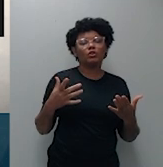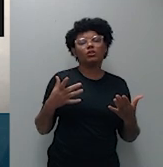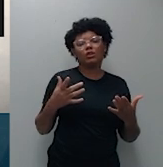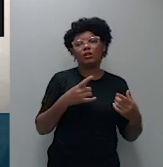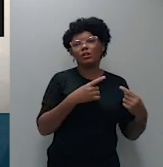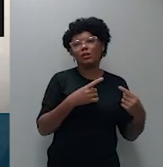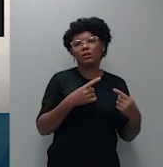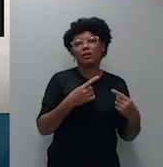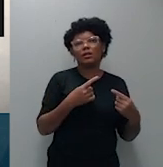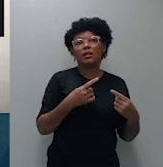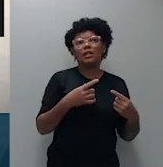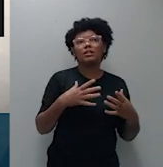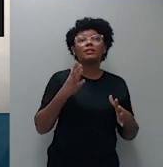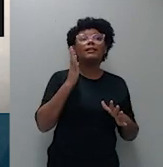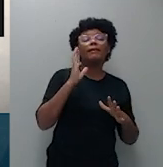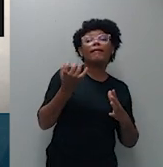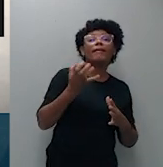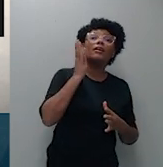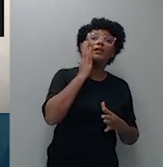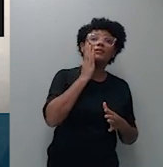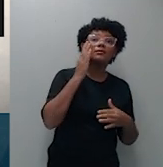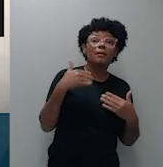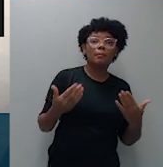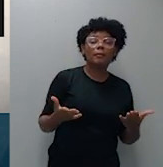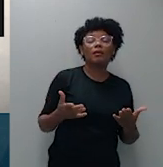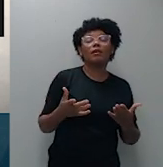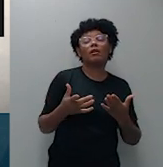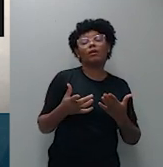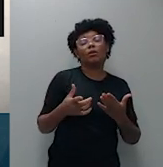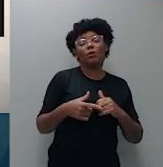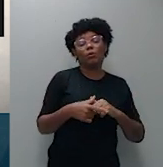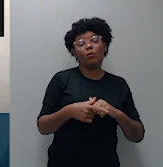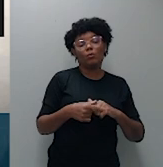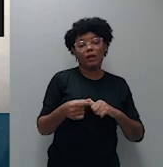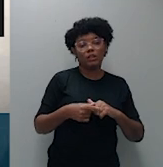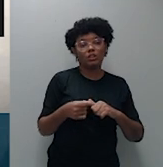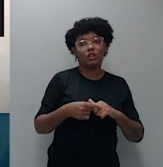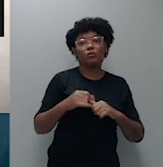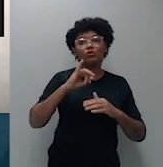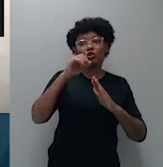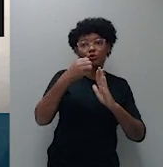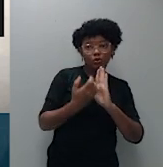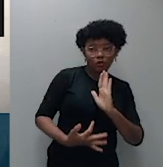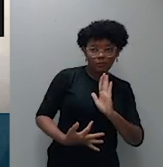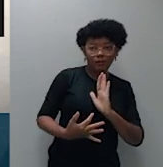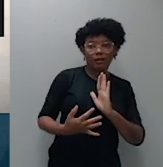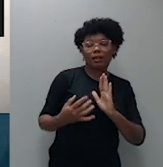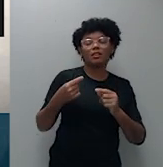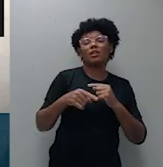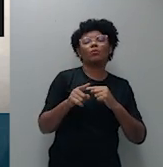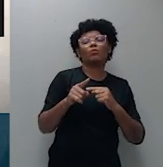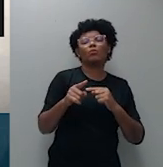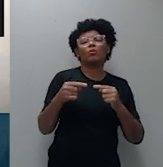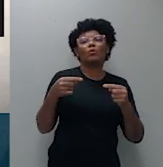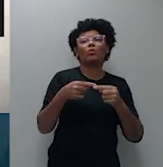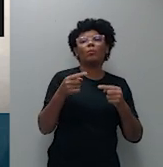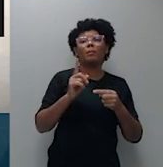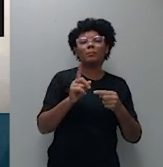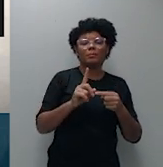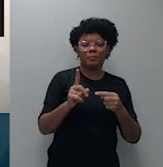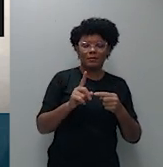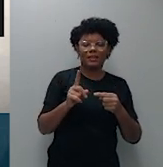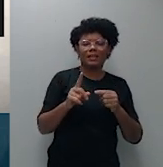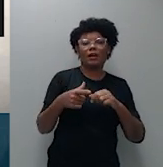a violação do artigo 1022 não é a ausência de justificativa para não aplicação